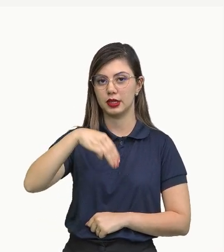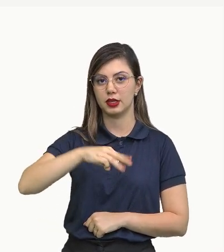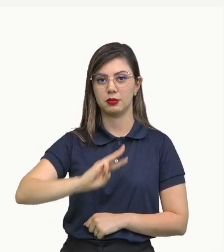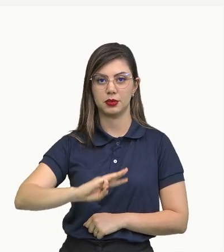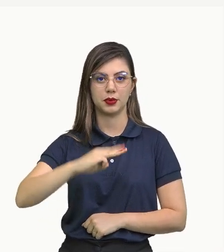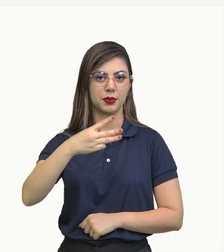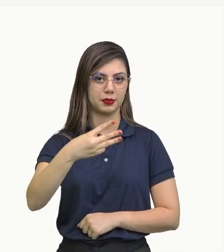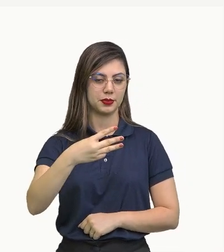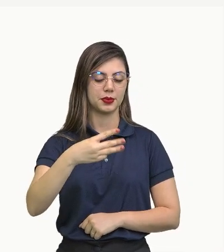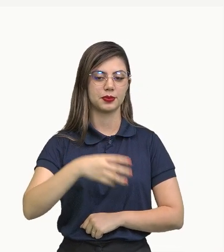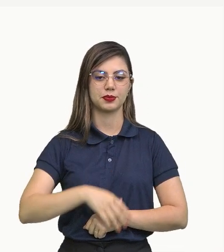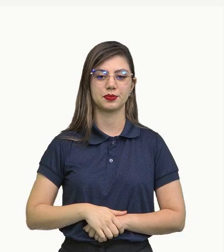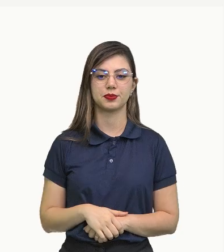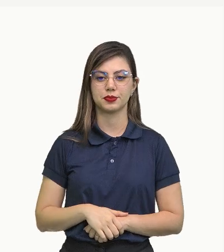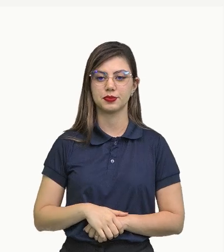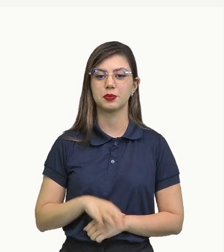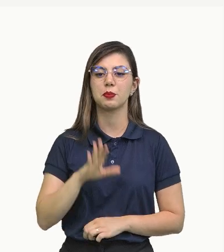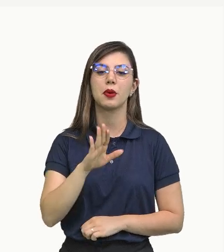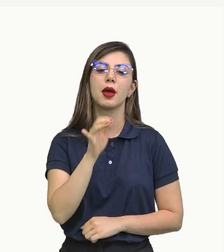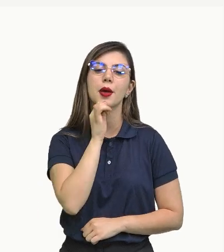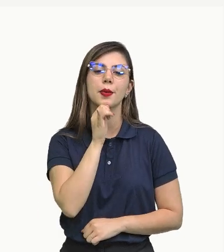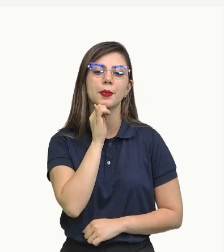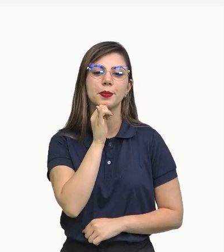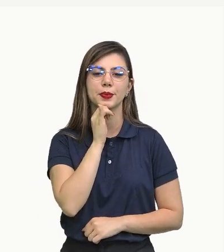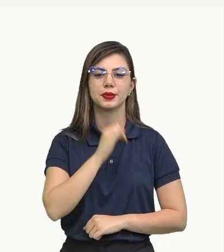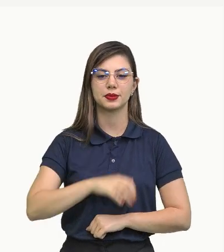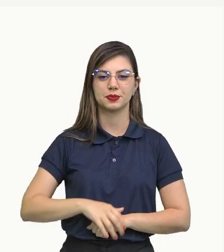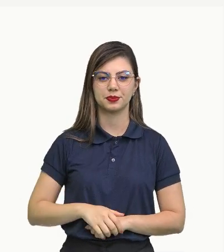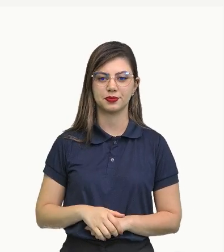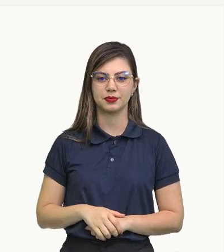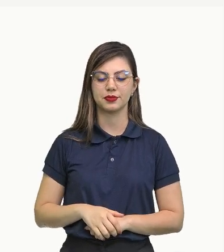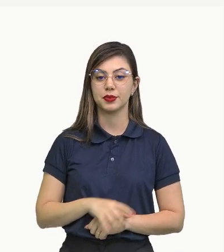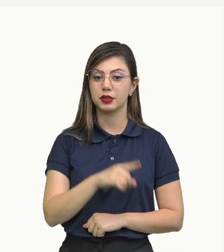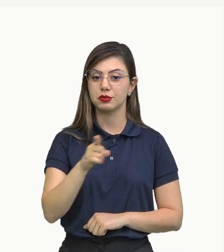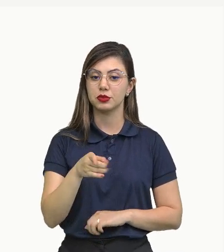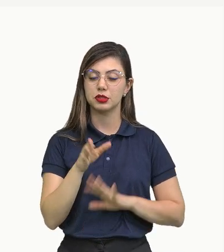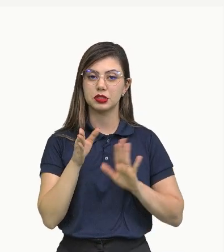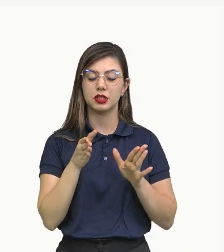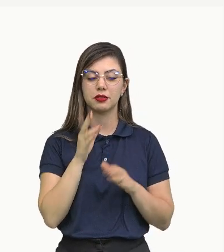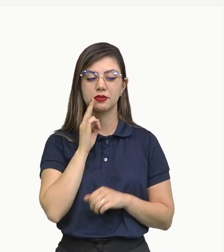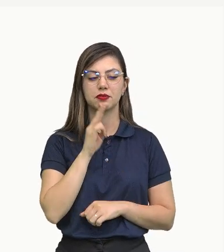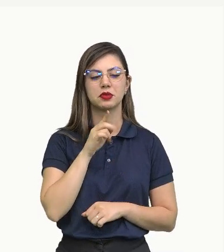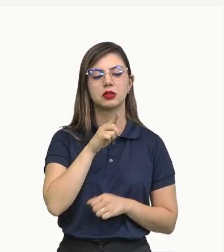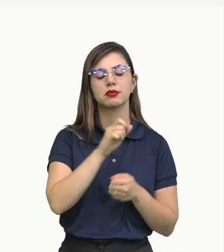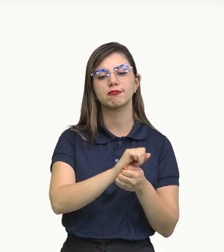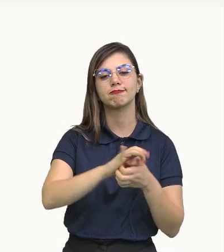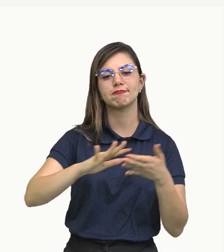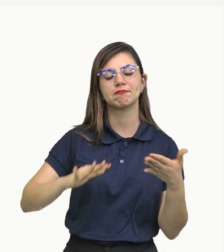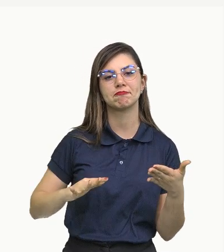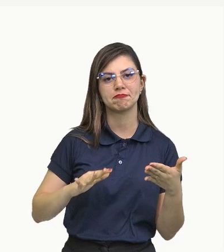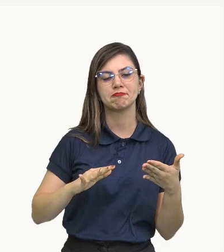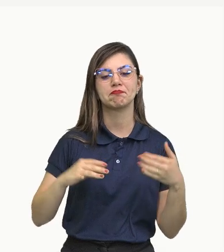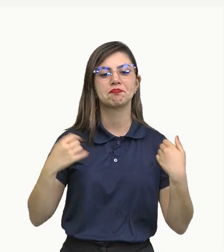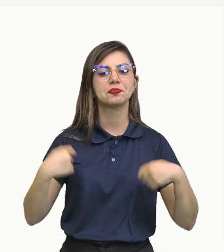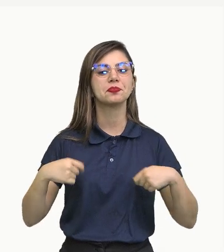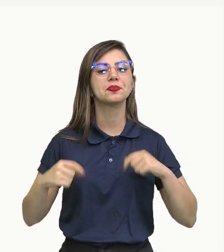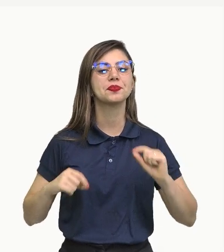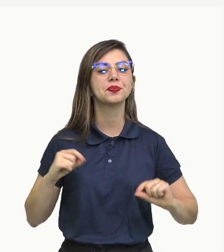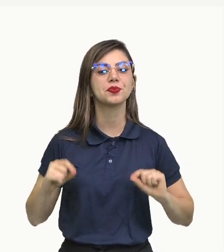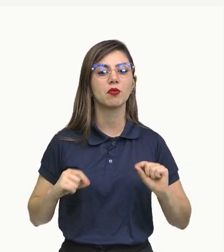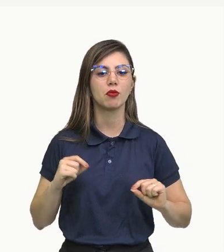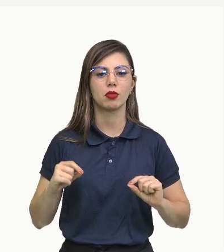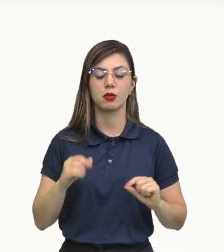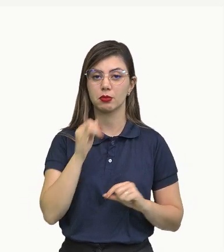cúbico. Mas vamos supor que você encontrou uma questão que pede para você passar